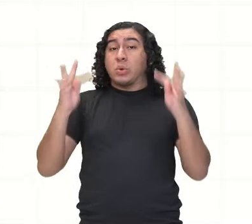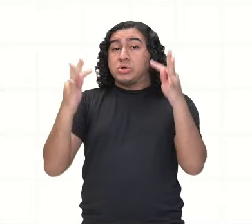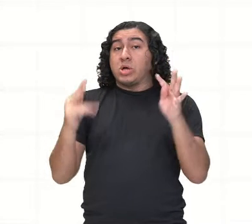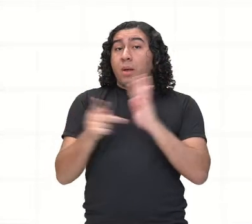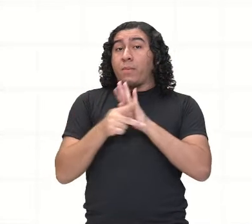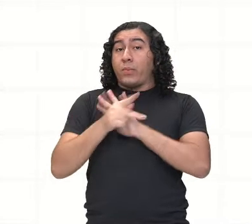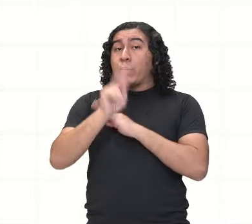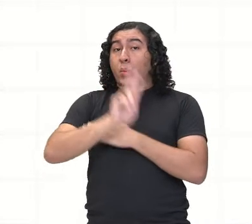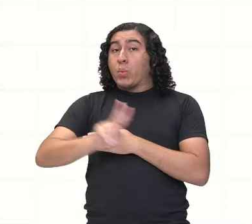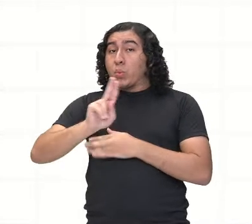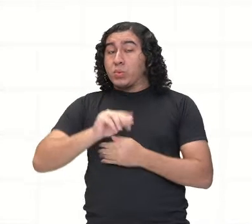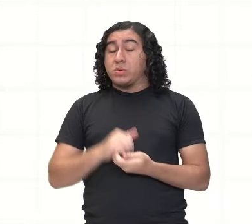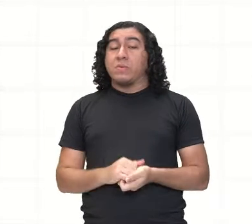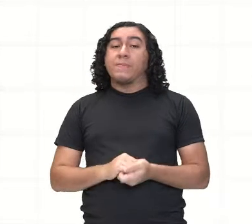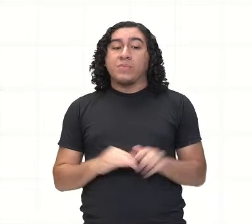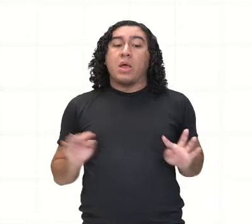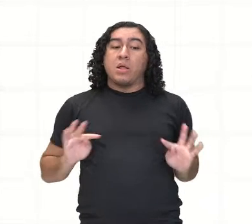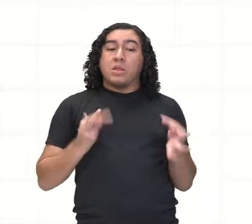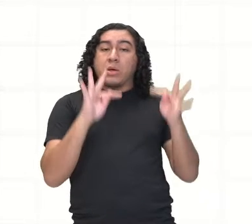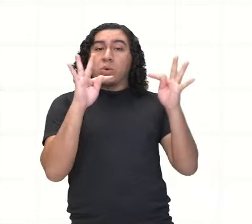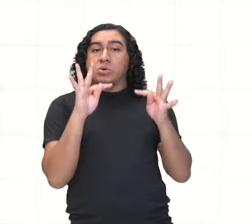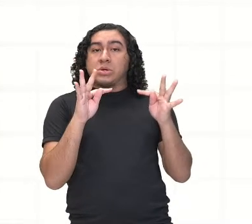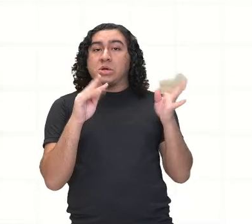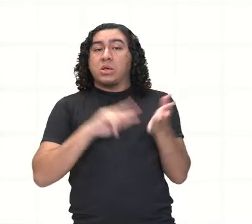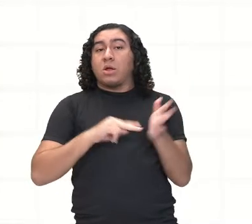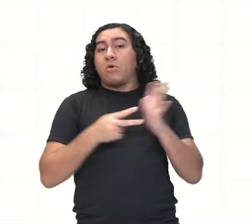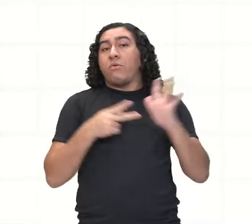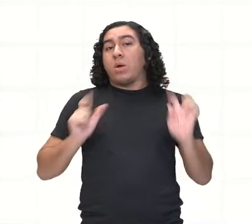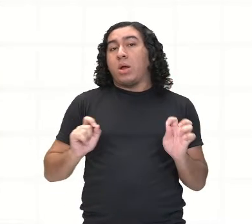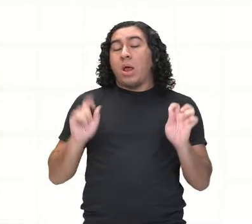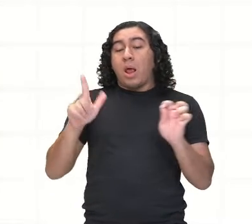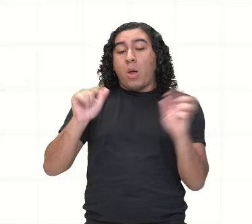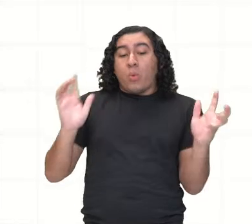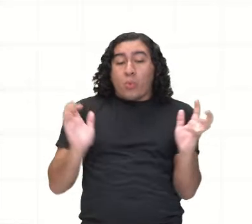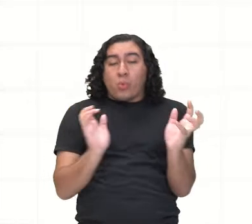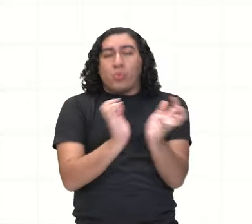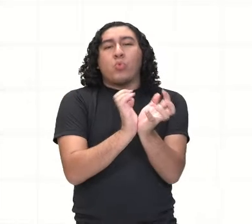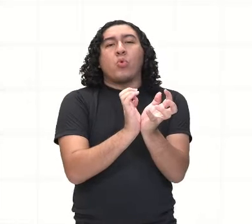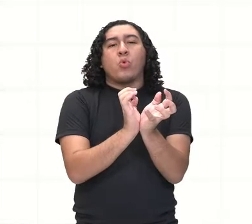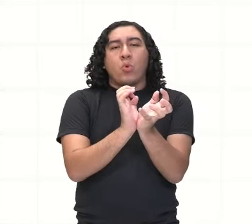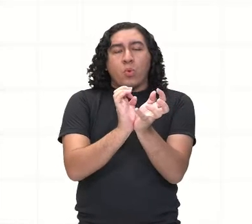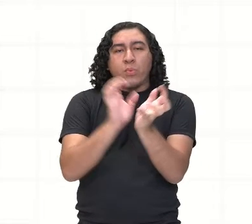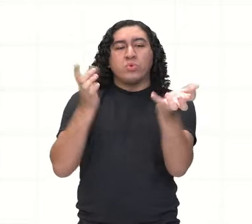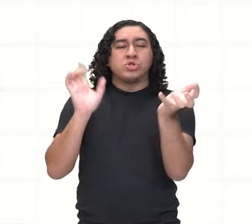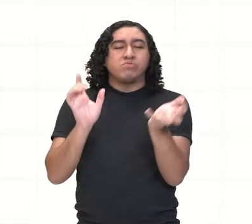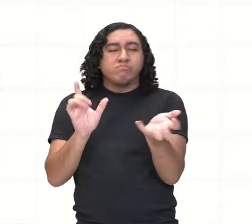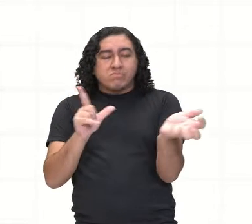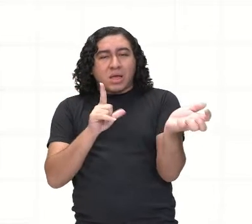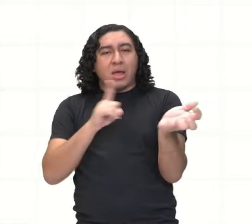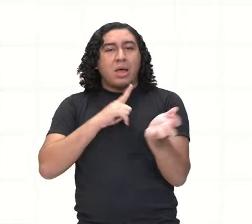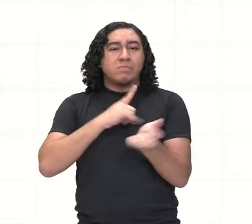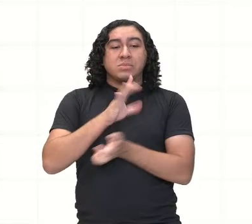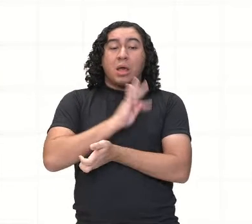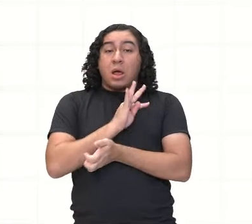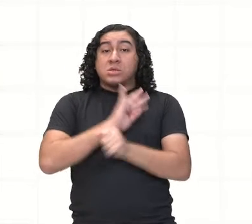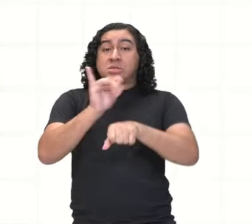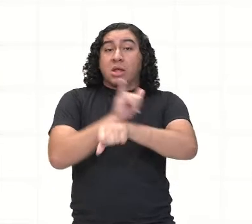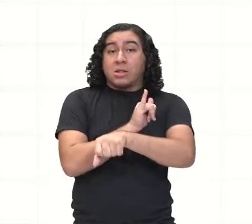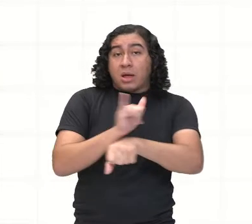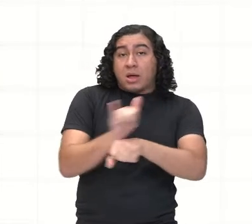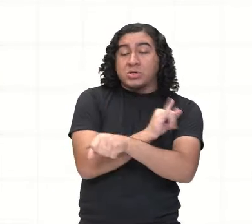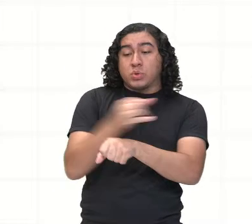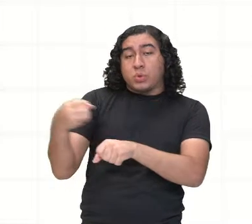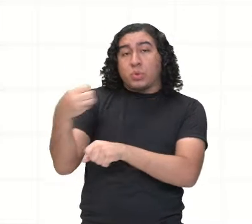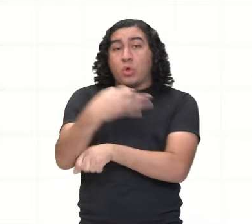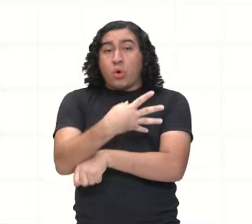E tecnologia a gente entende aqui como um conjunto de técnicas, de inovações que são criadas